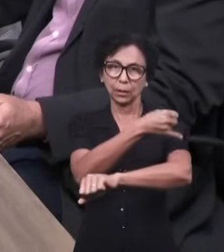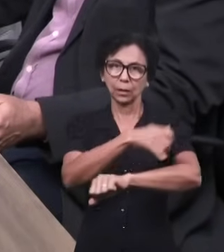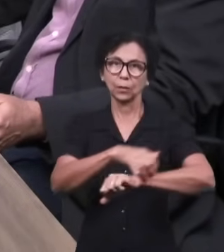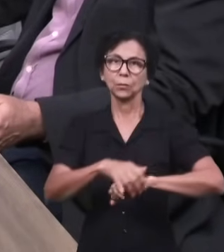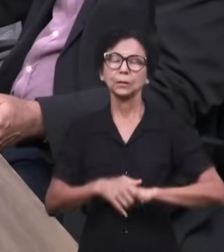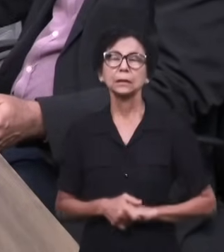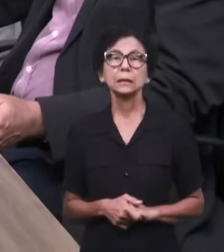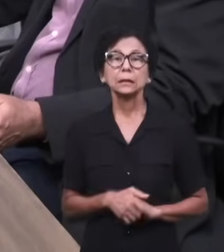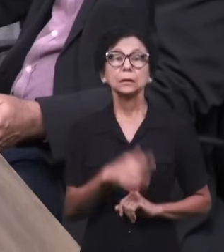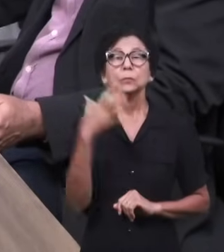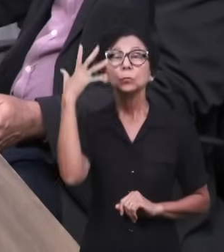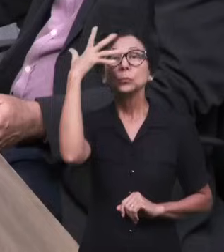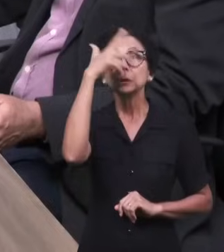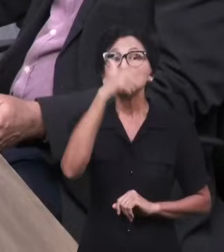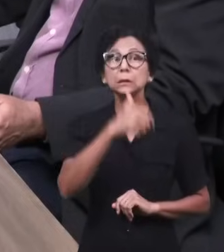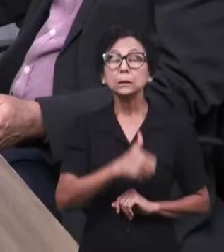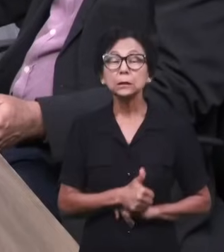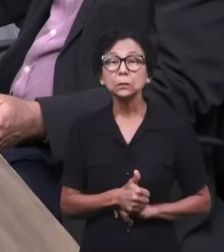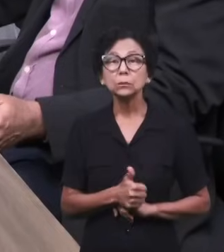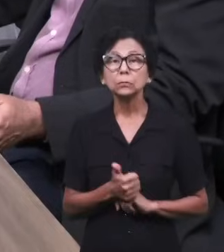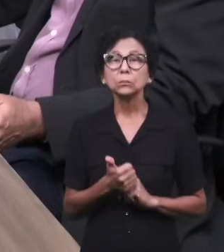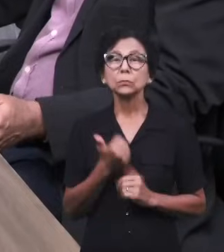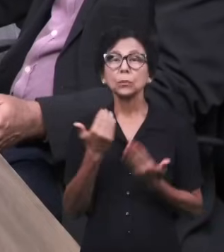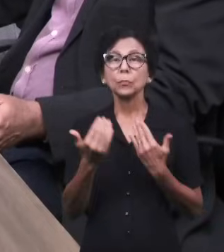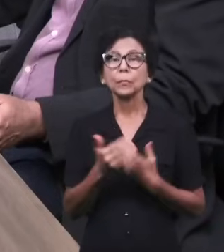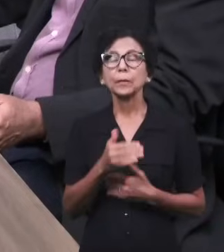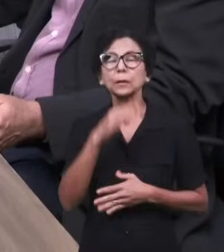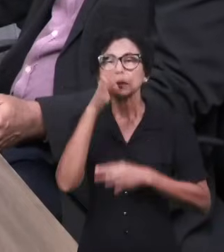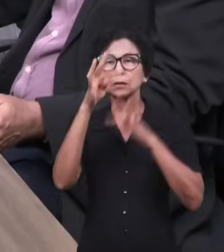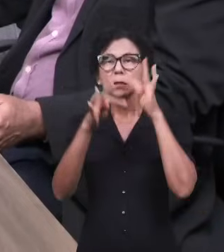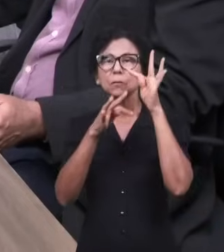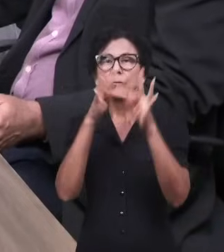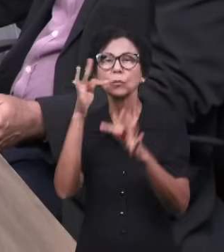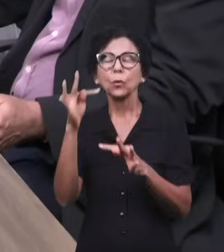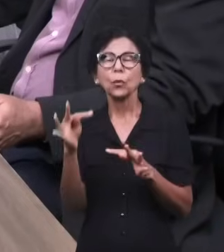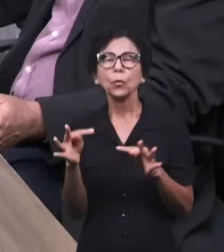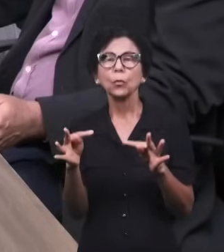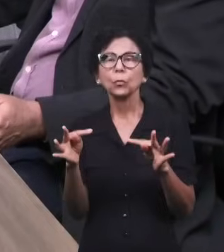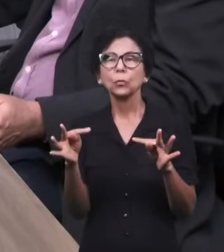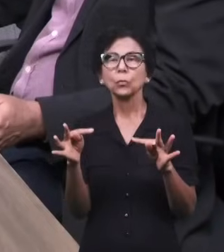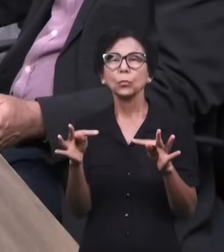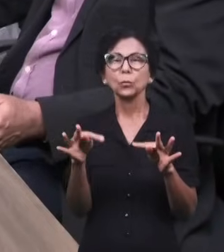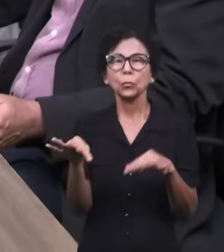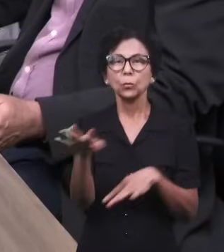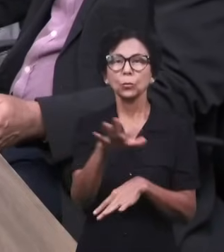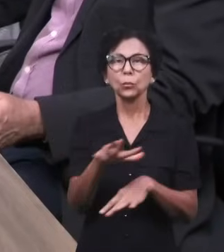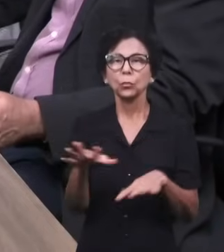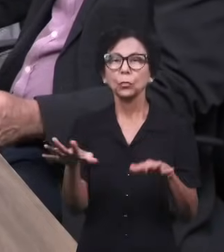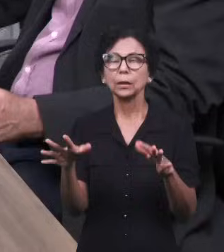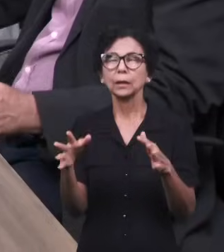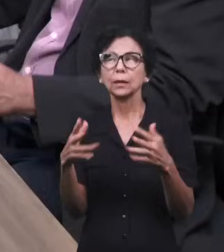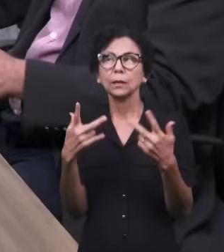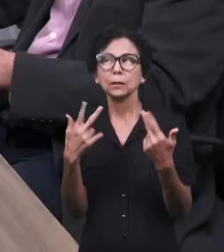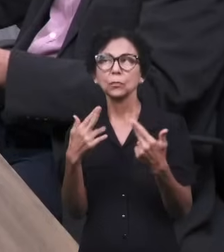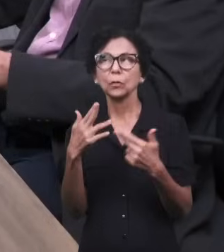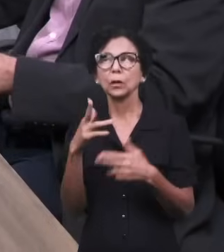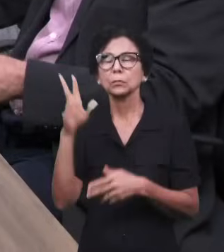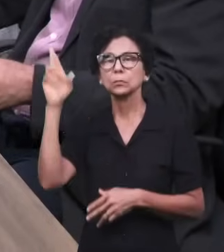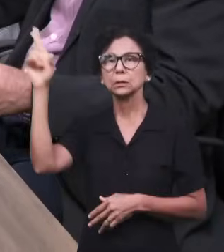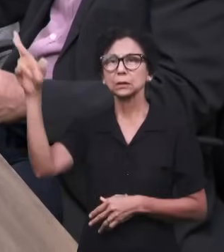Senhor, né, e depois do evento de Sodoma e Gomorra é uma terra infértil até hoje. Até os dias de hoje é uma